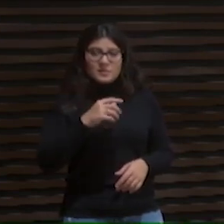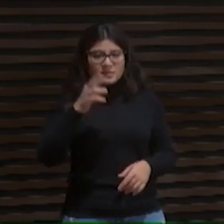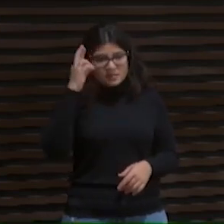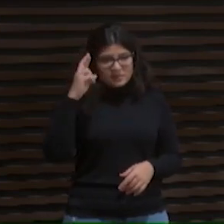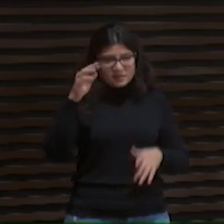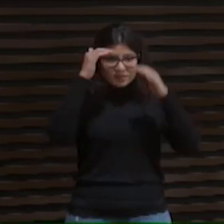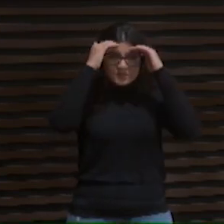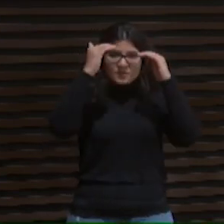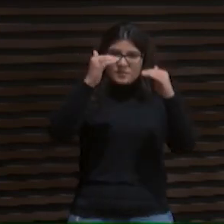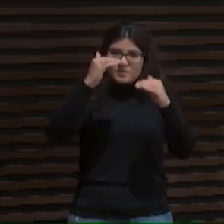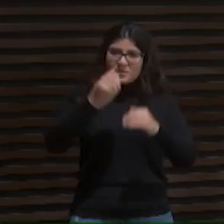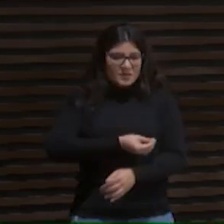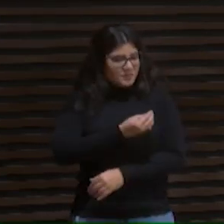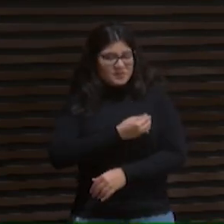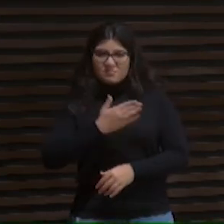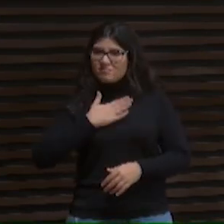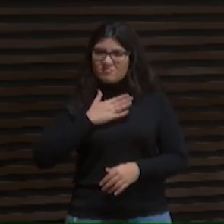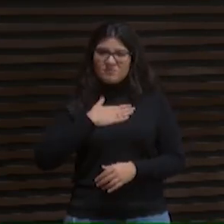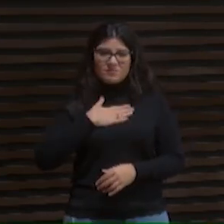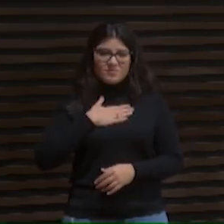mais minha.